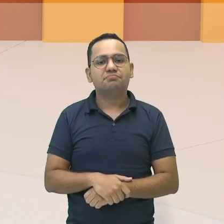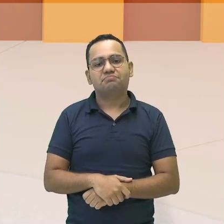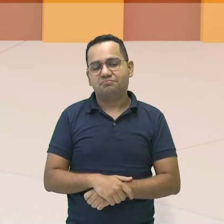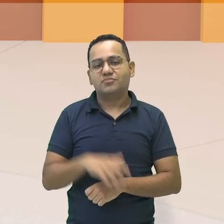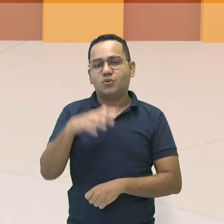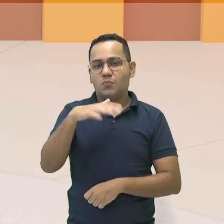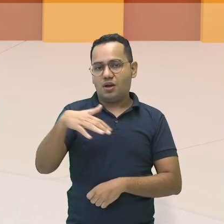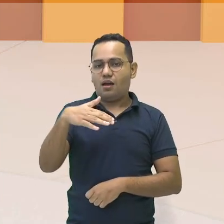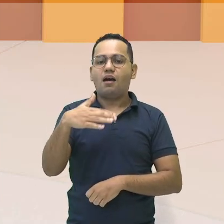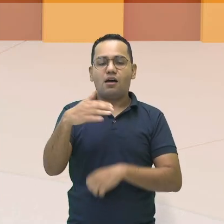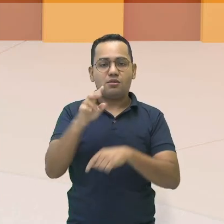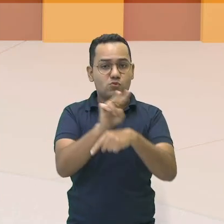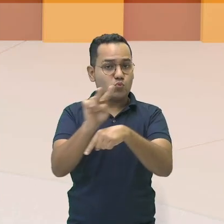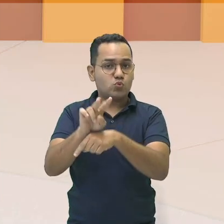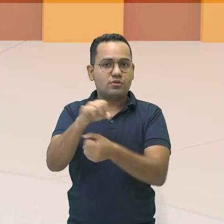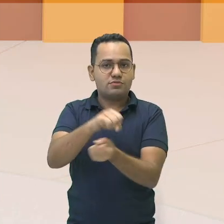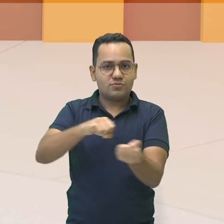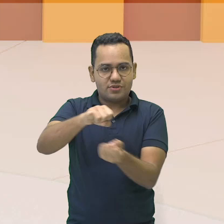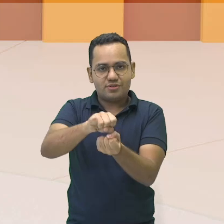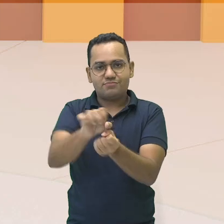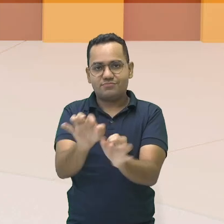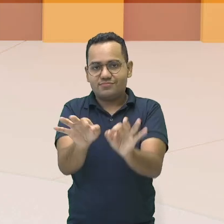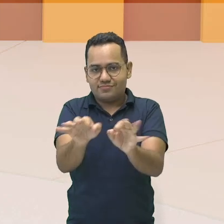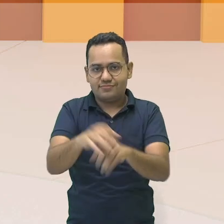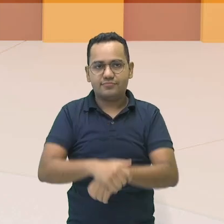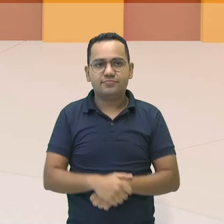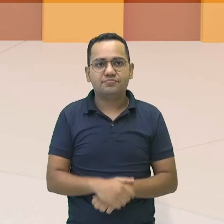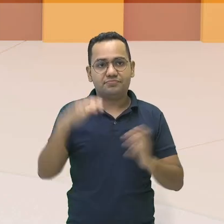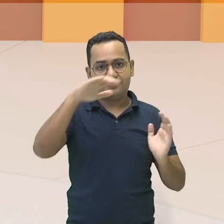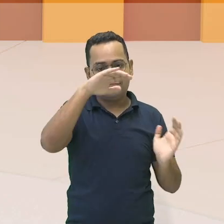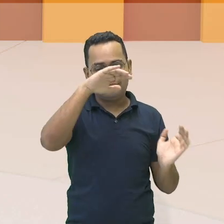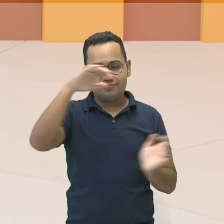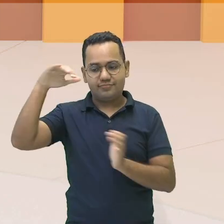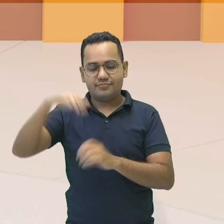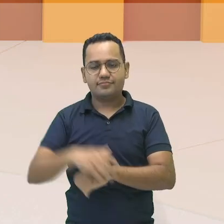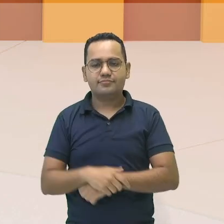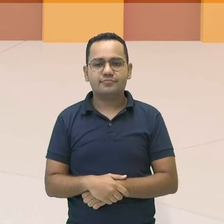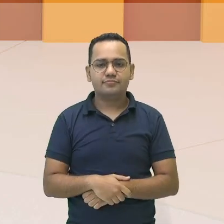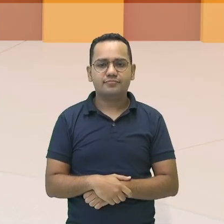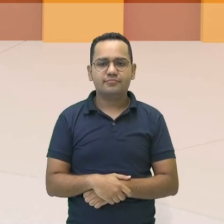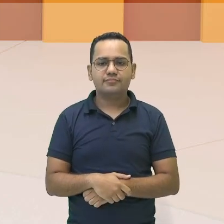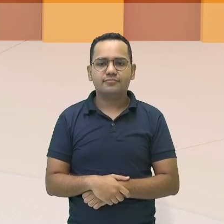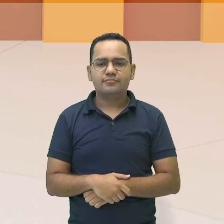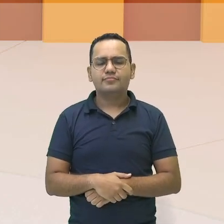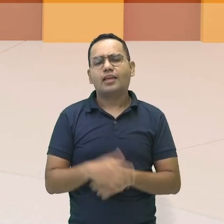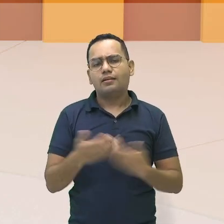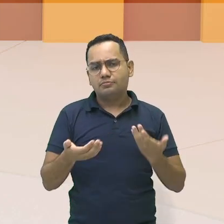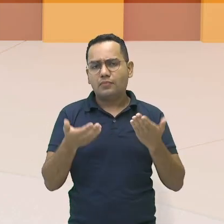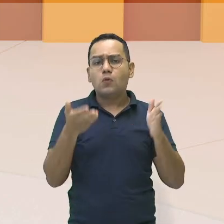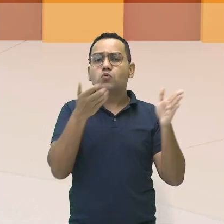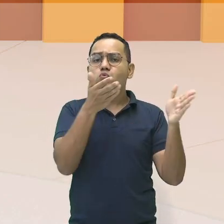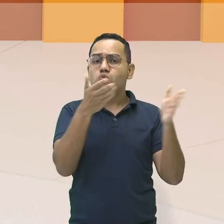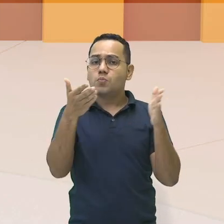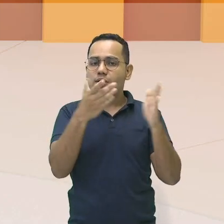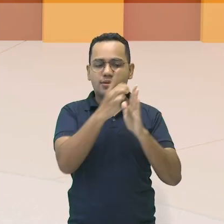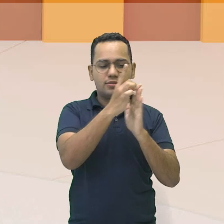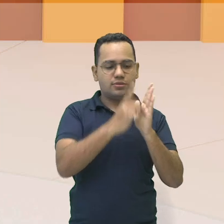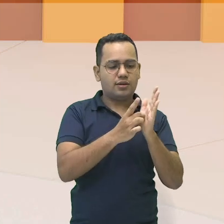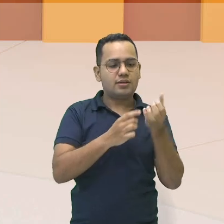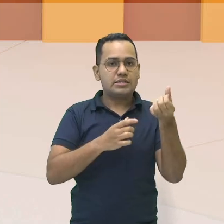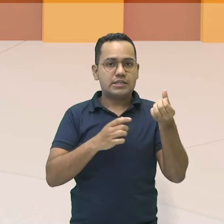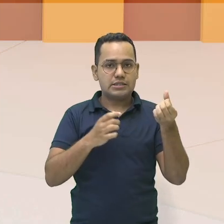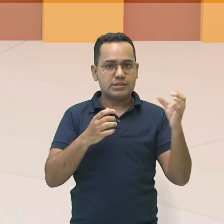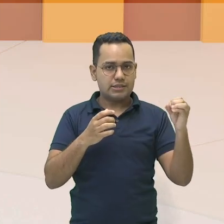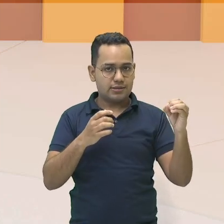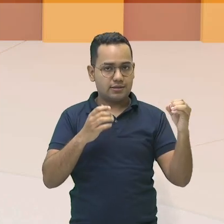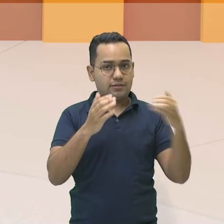sustentável. Para isso, nós iremos voltar lá na década de 60, na década de 70, que é quando esse debate